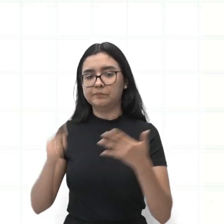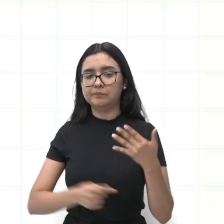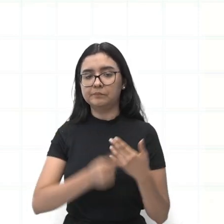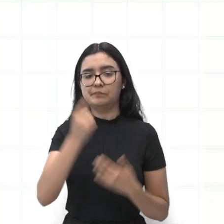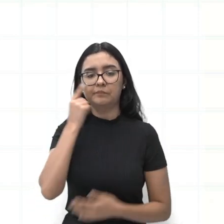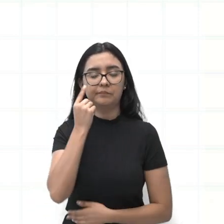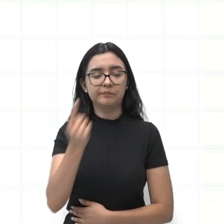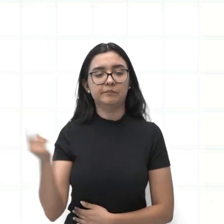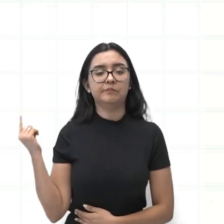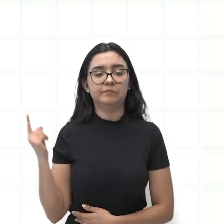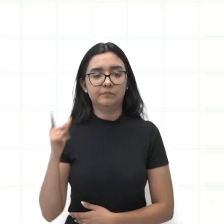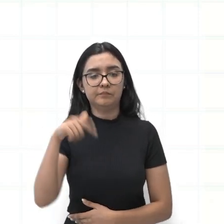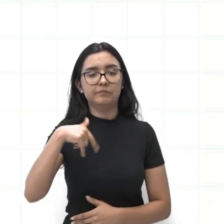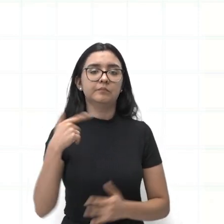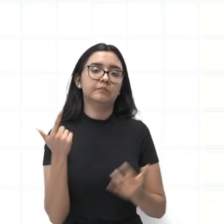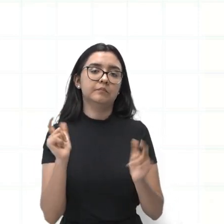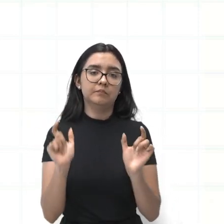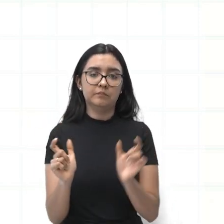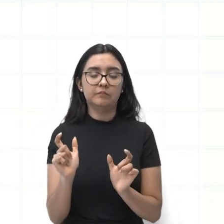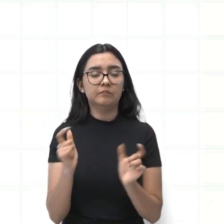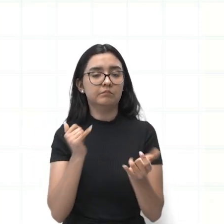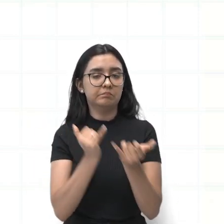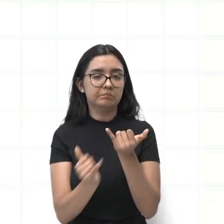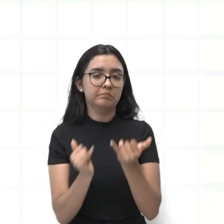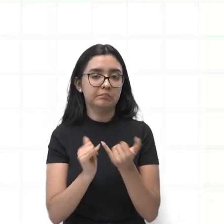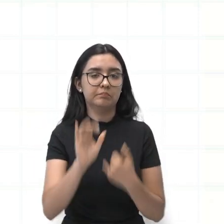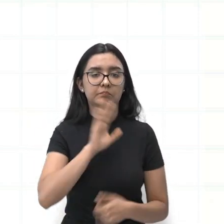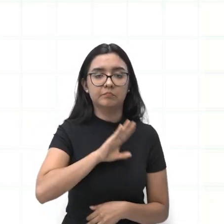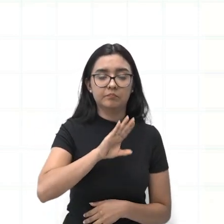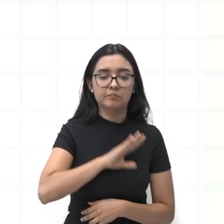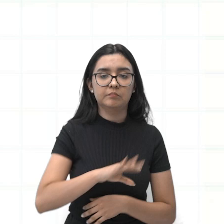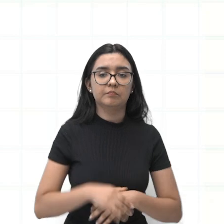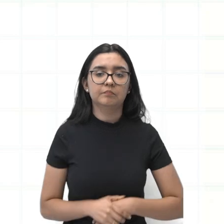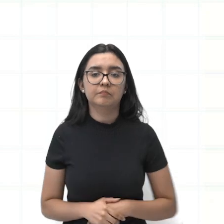dentista. Algumas dessas palavras aqui, palavras cognatas, certo?